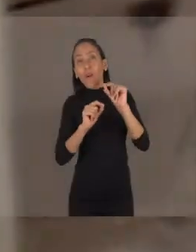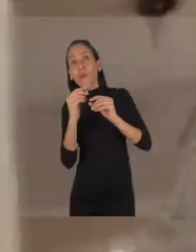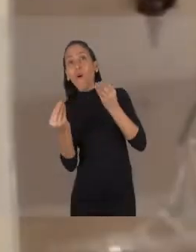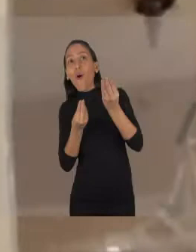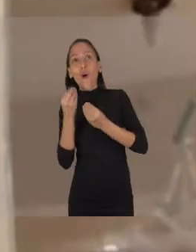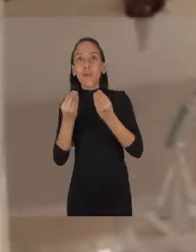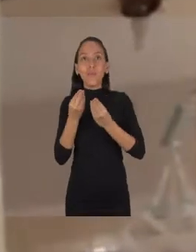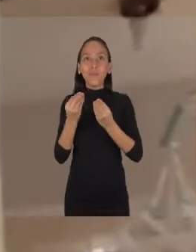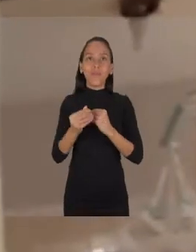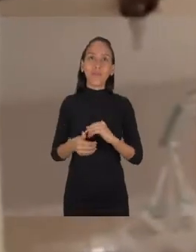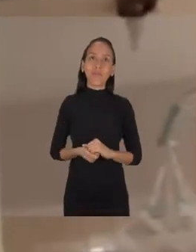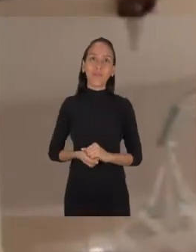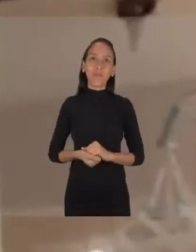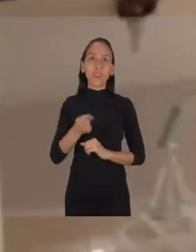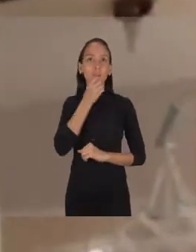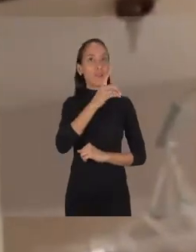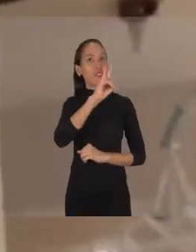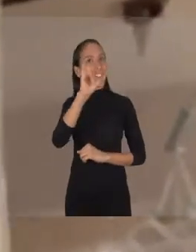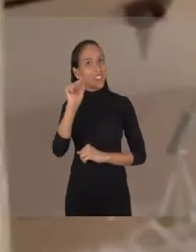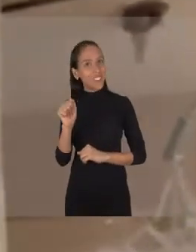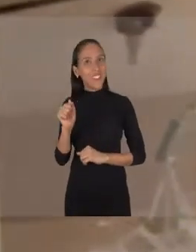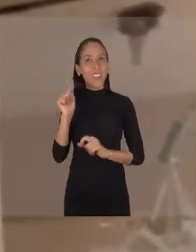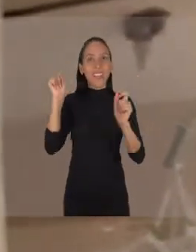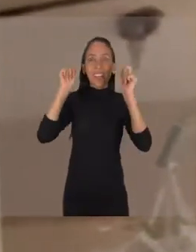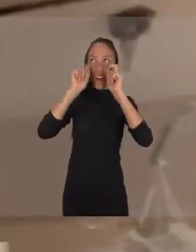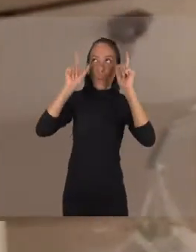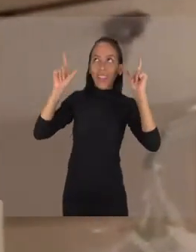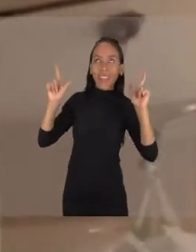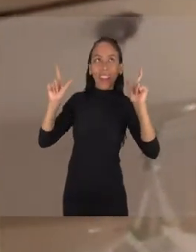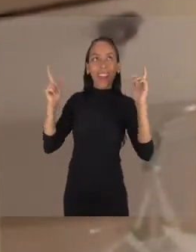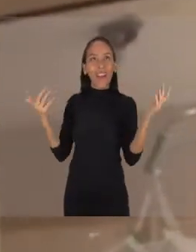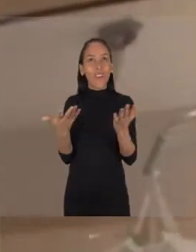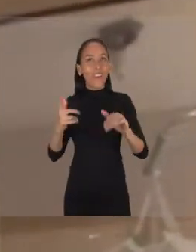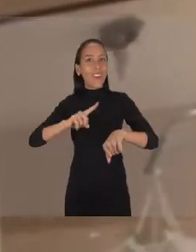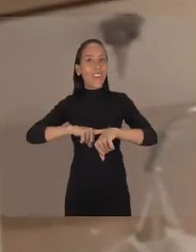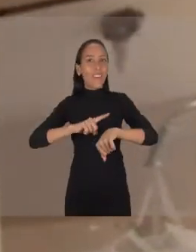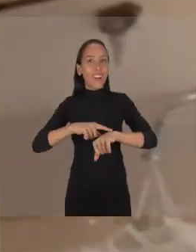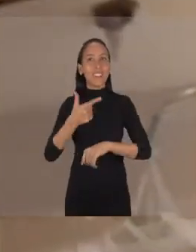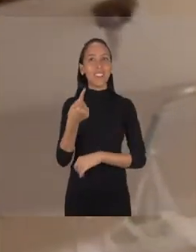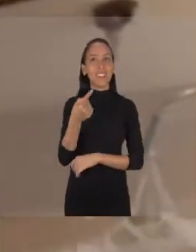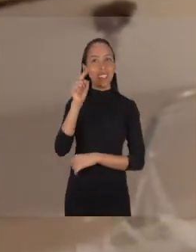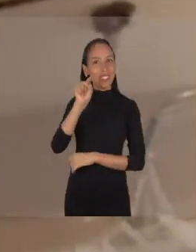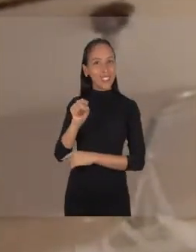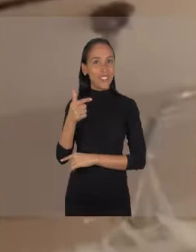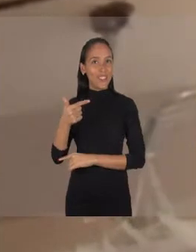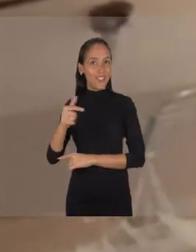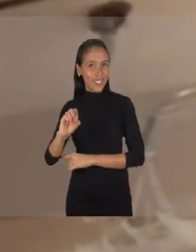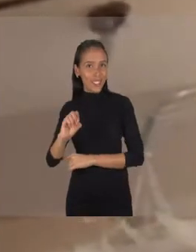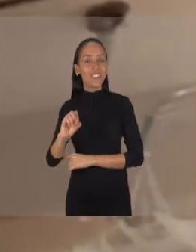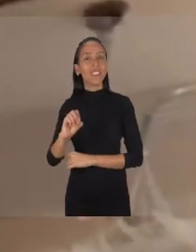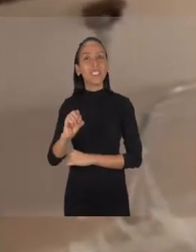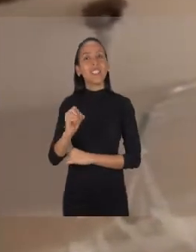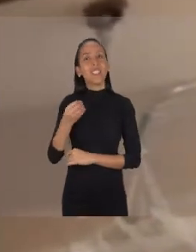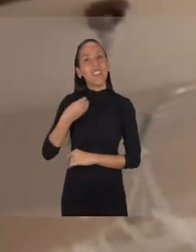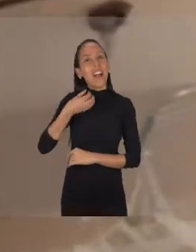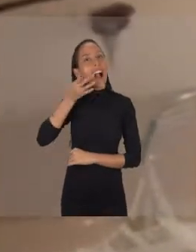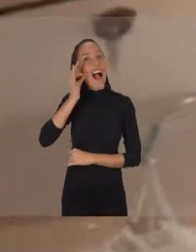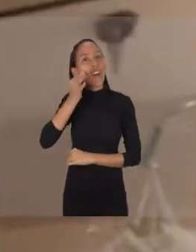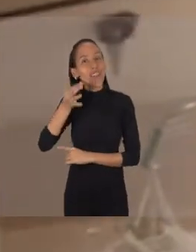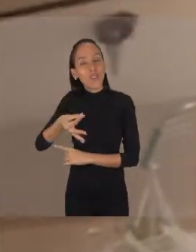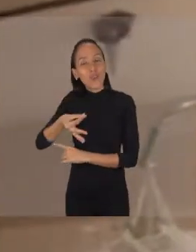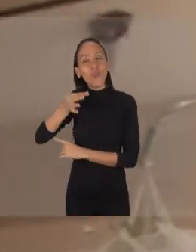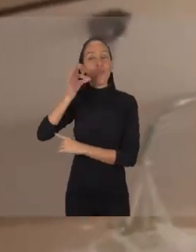seria. Bom dia, já acordei, são 7h20, tomando um